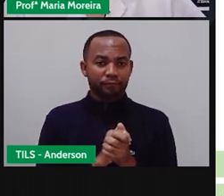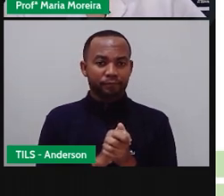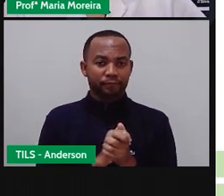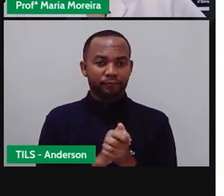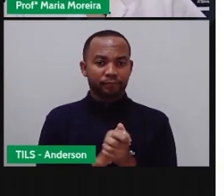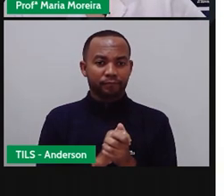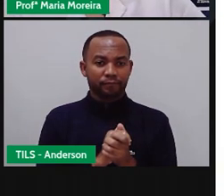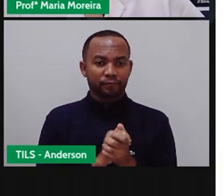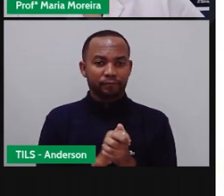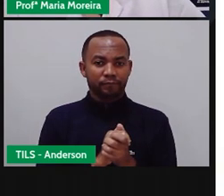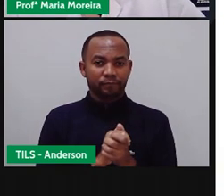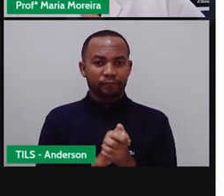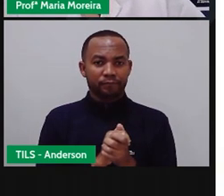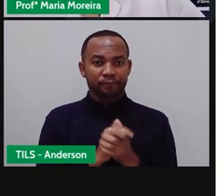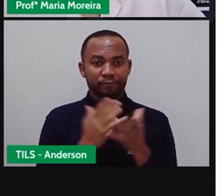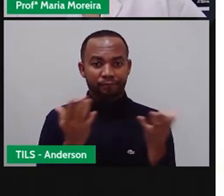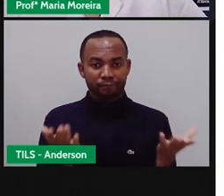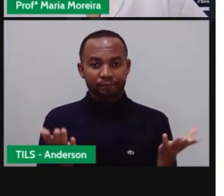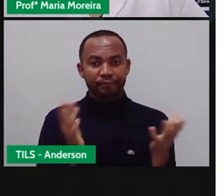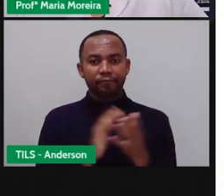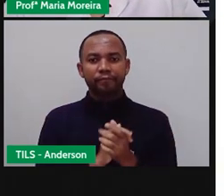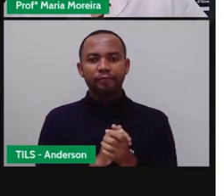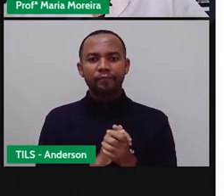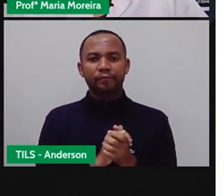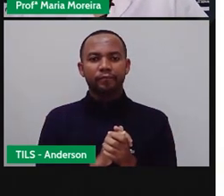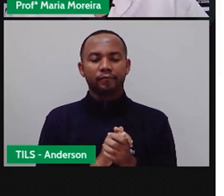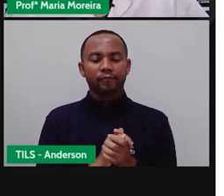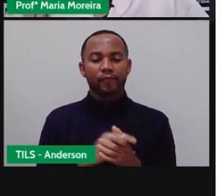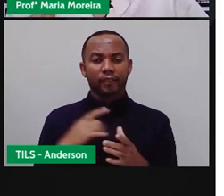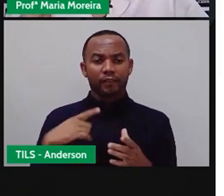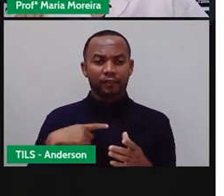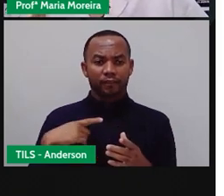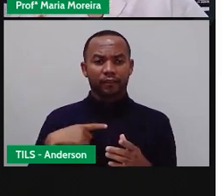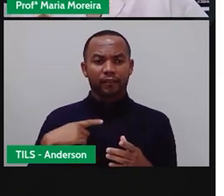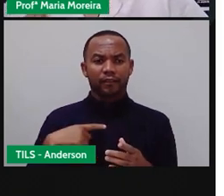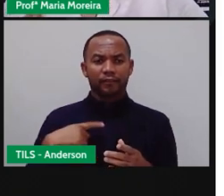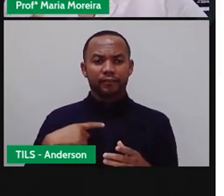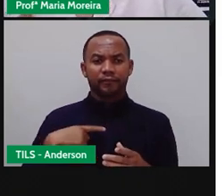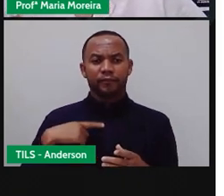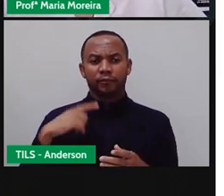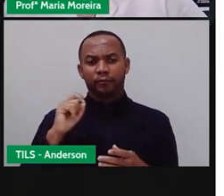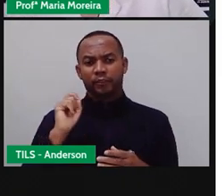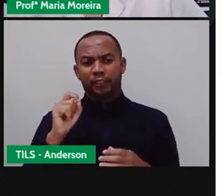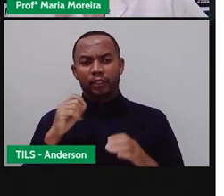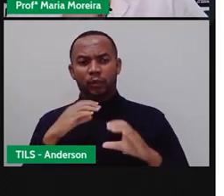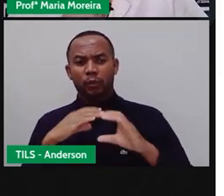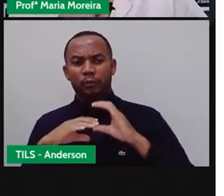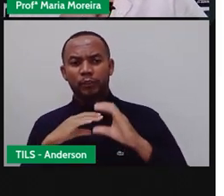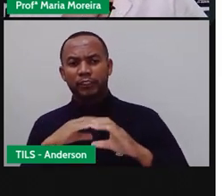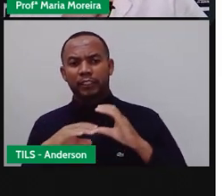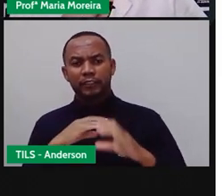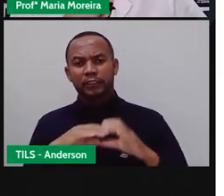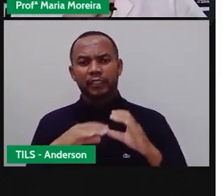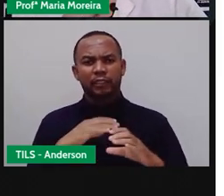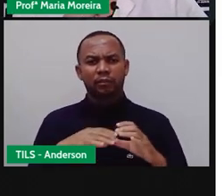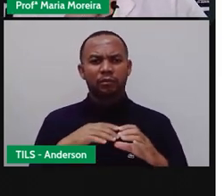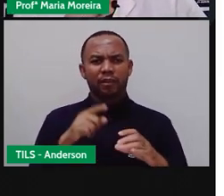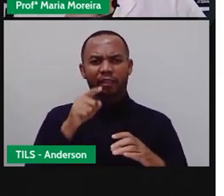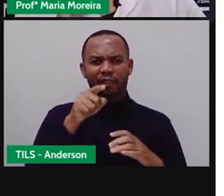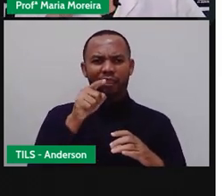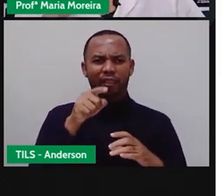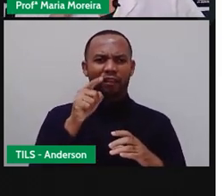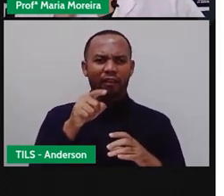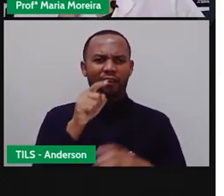hoje bom Existe algum Impacto dos meios de comunicação na natureza